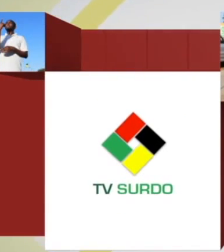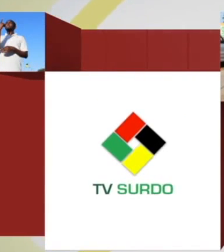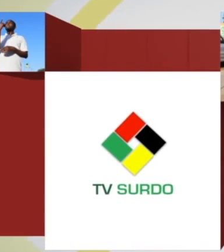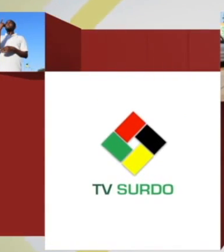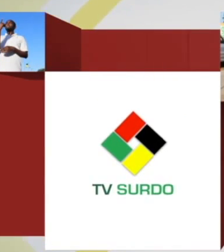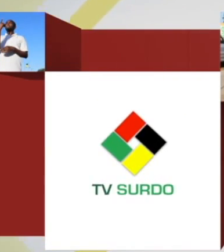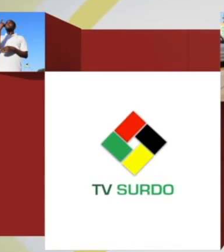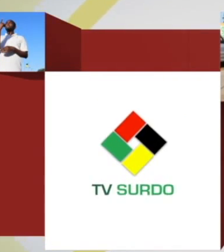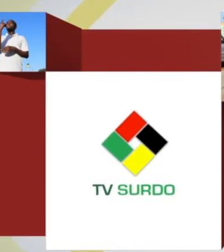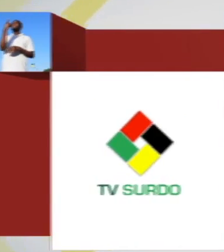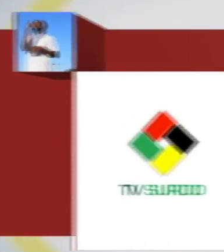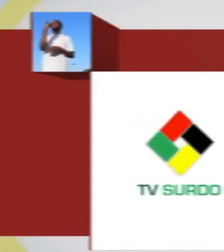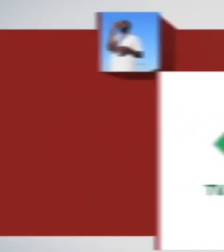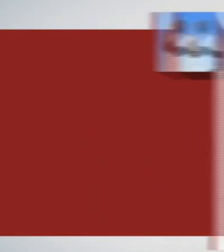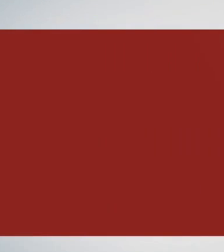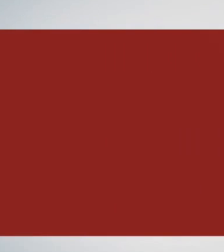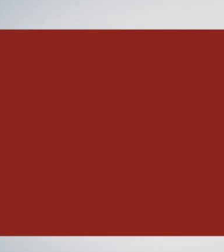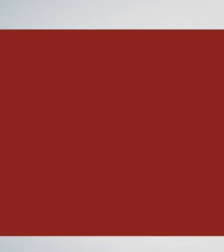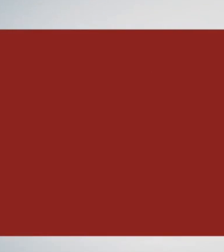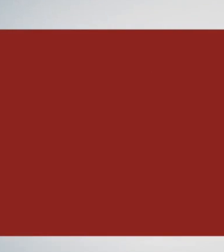Tchau, tchau.